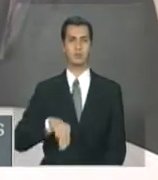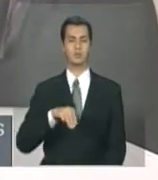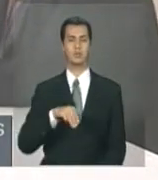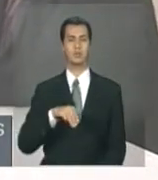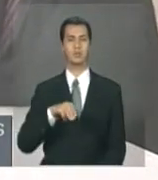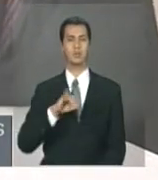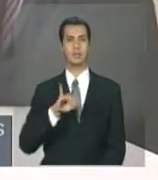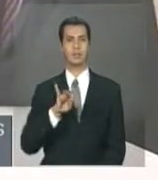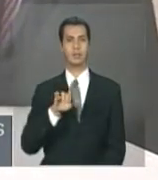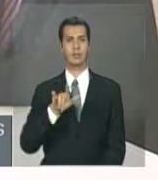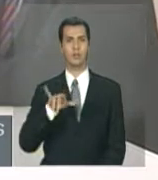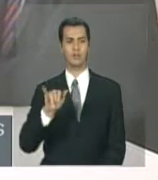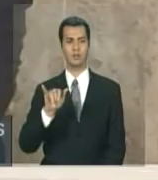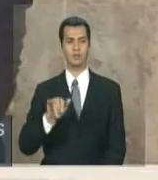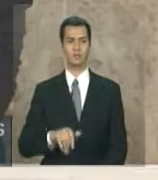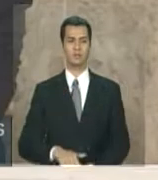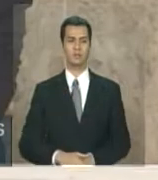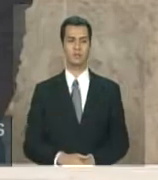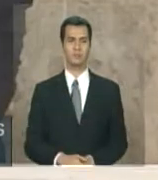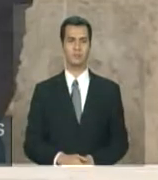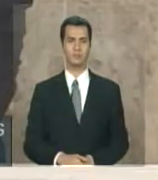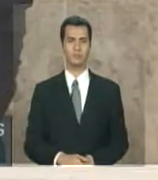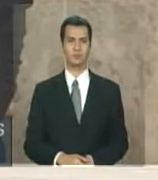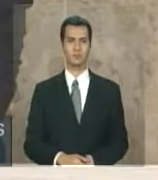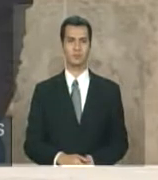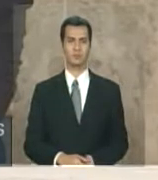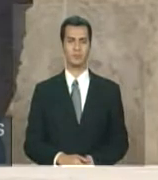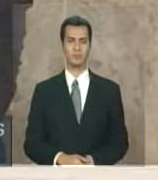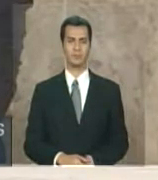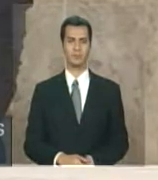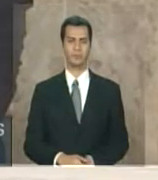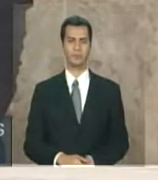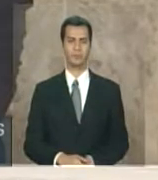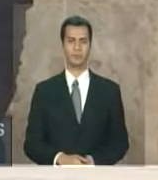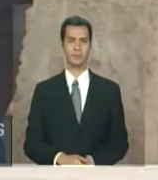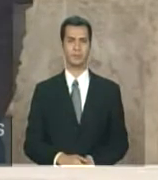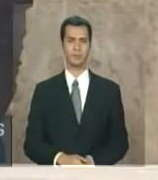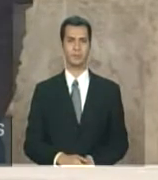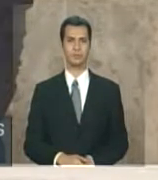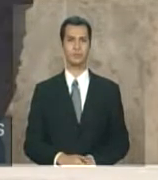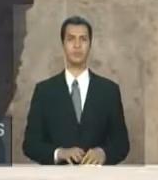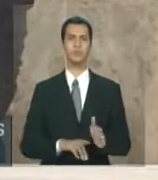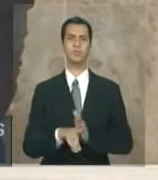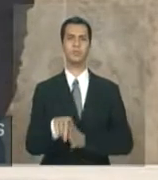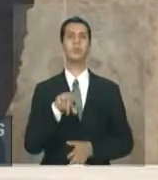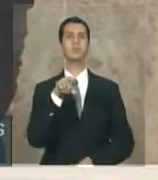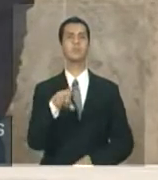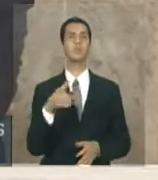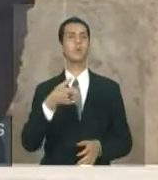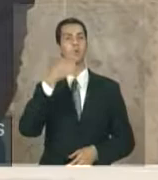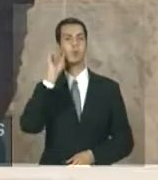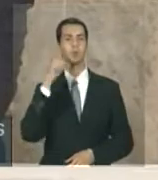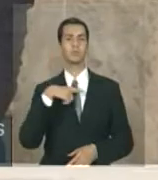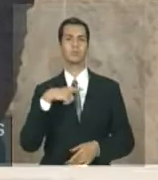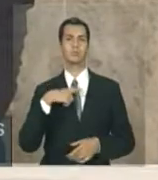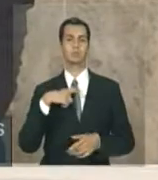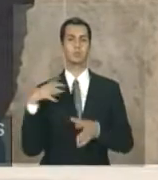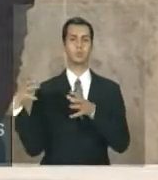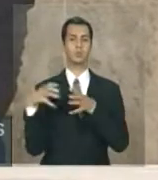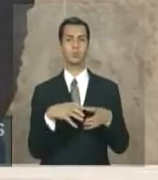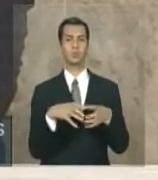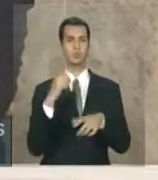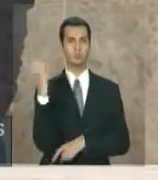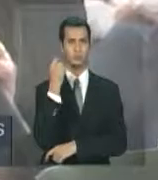Salvatti. Ministro, ontem os senhores estiveram com representantes do Rio Grande do Sul, hoje com o representante, o governador de